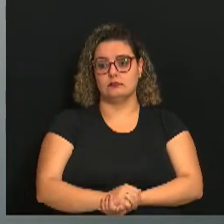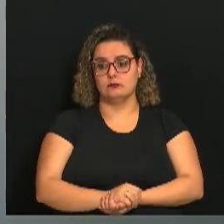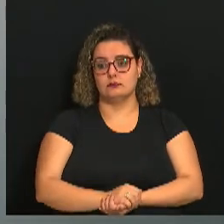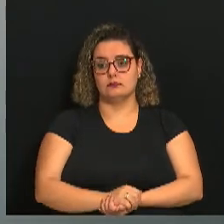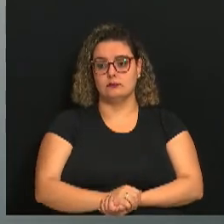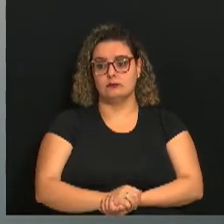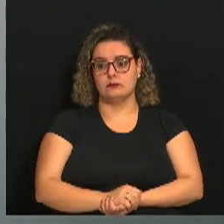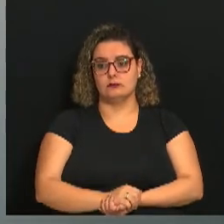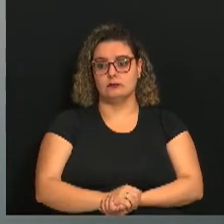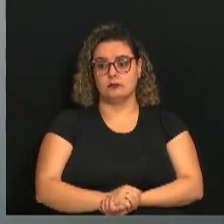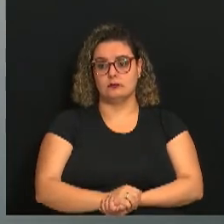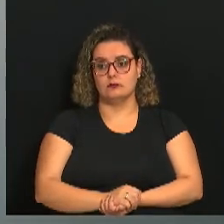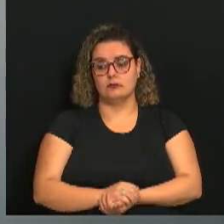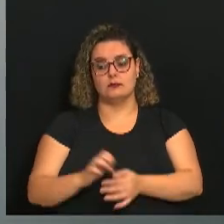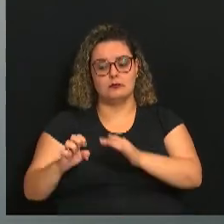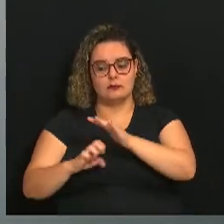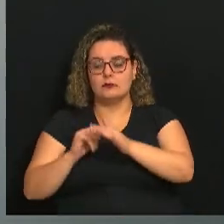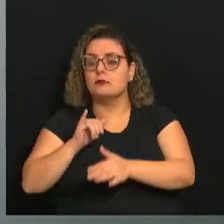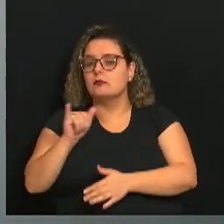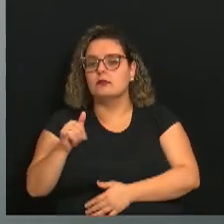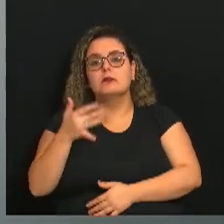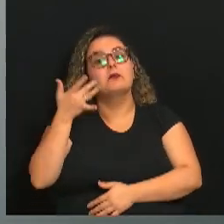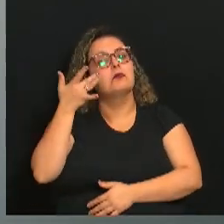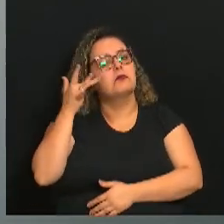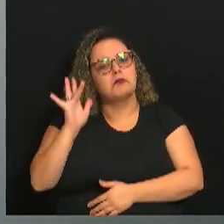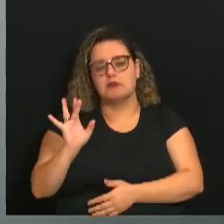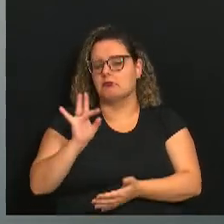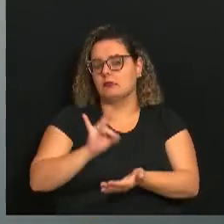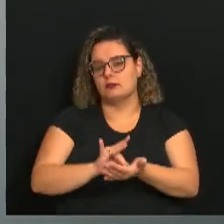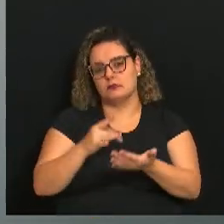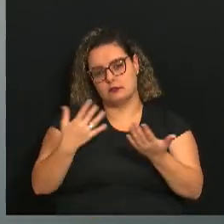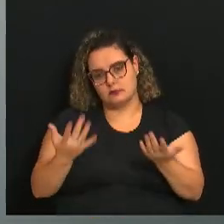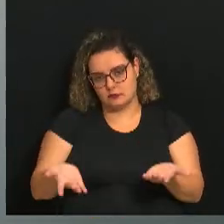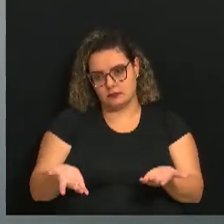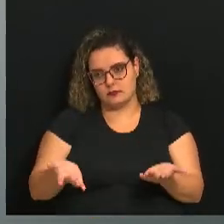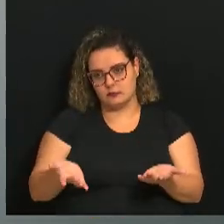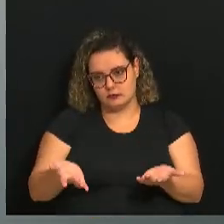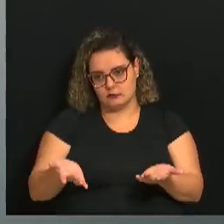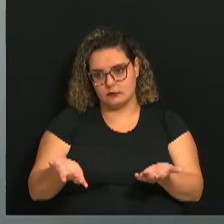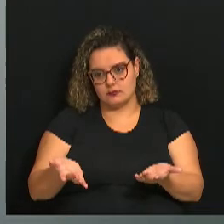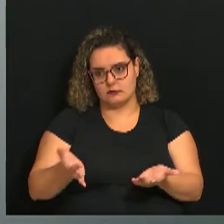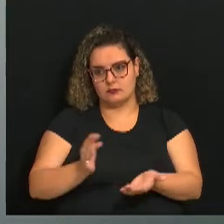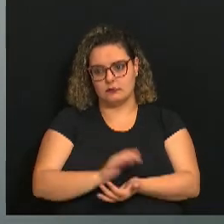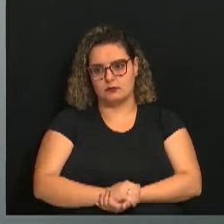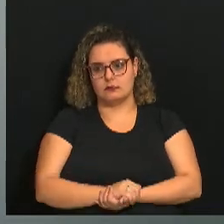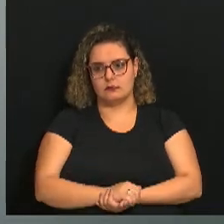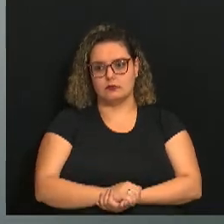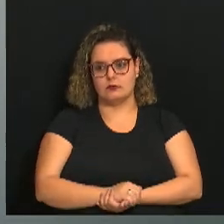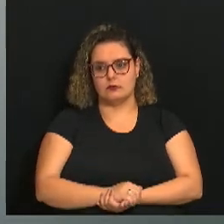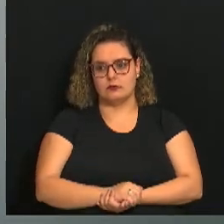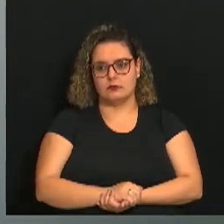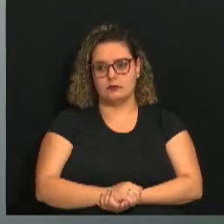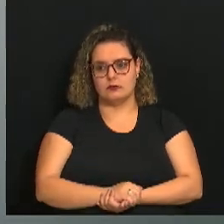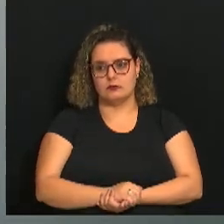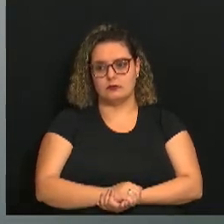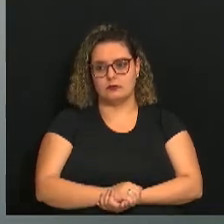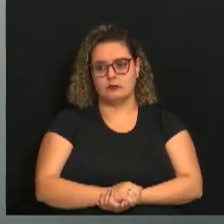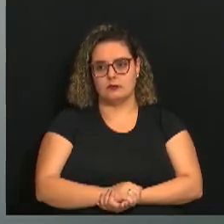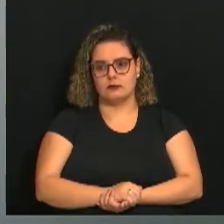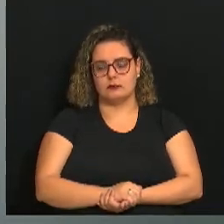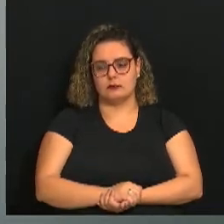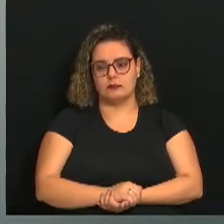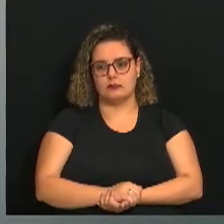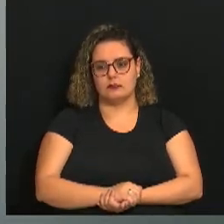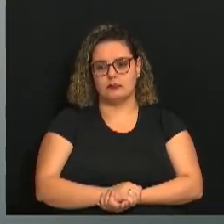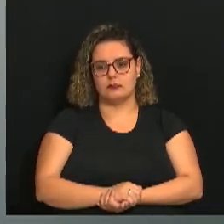empresa alegou, não estou dizendo que também seja verdade, né? Porque assim, eu não posso dar fé, nem vou dar fé do que a empresa